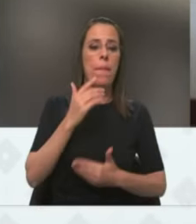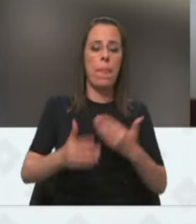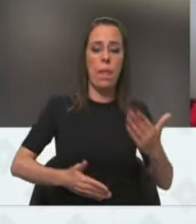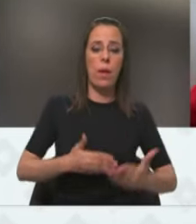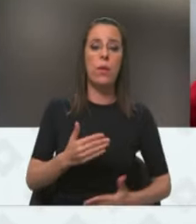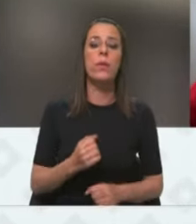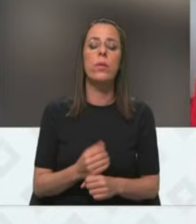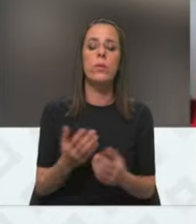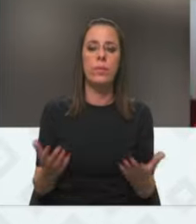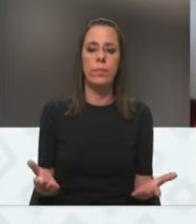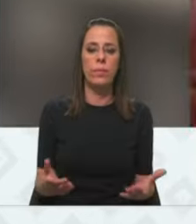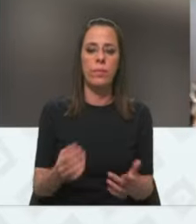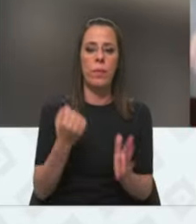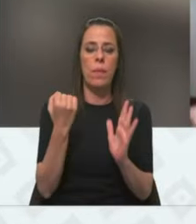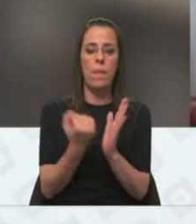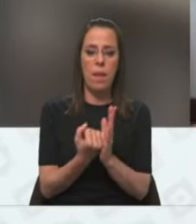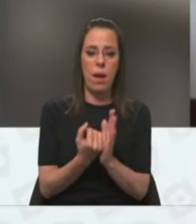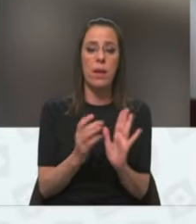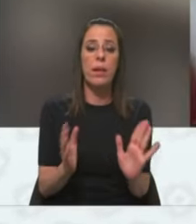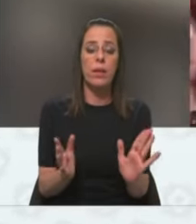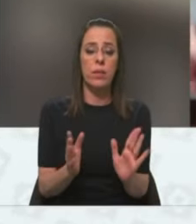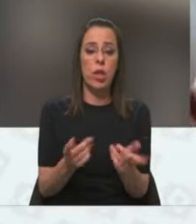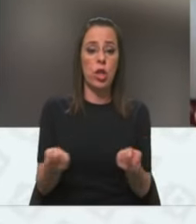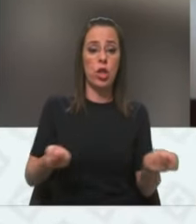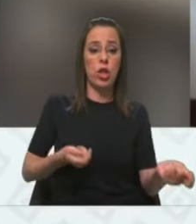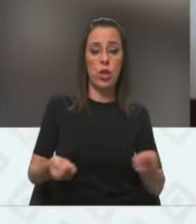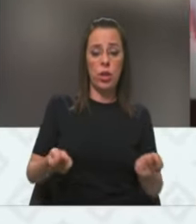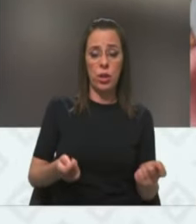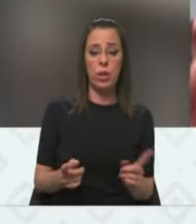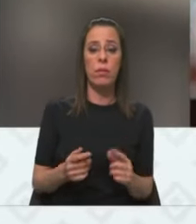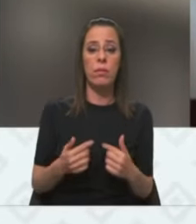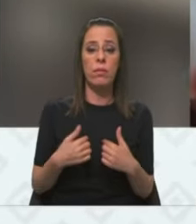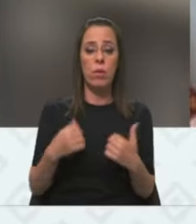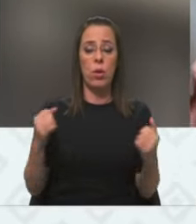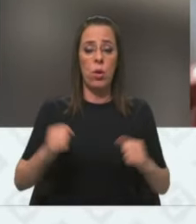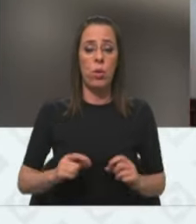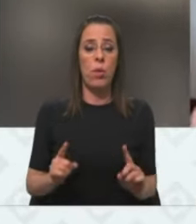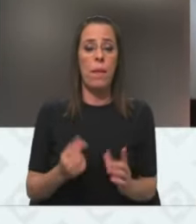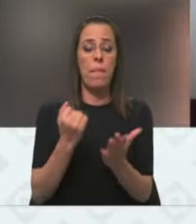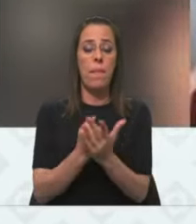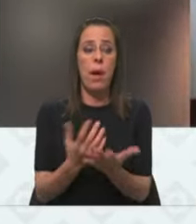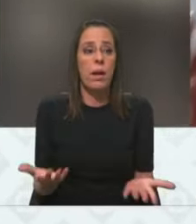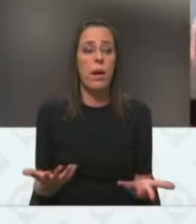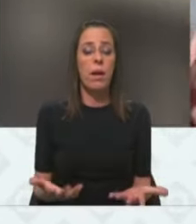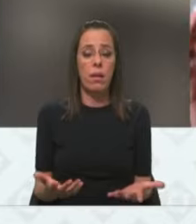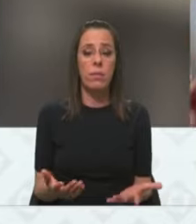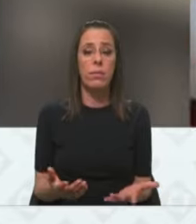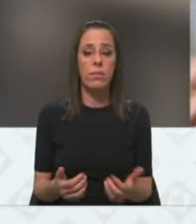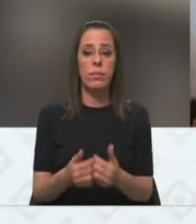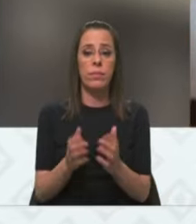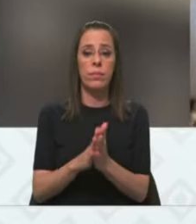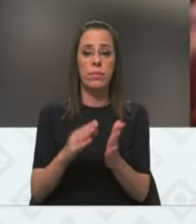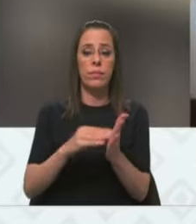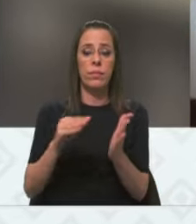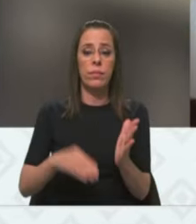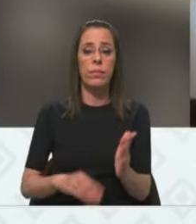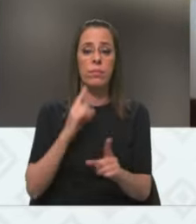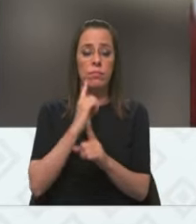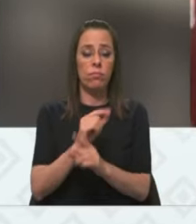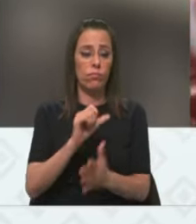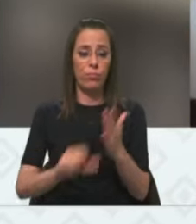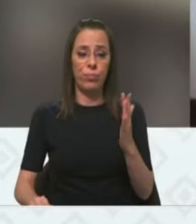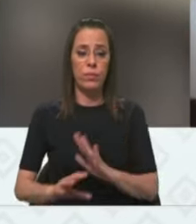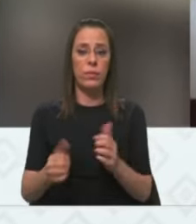fazer o seu trabalho com as marcas isso será a gestão que nem sempre eu cono tamb marcas não que ele neste momento todos os contratos que